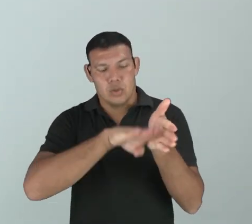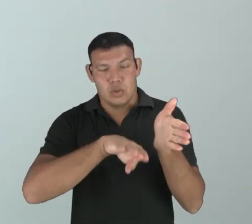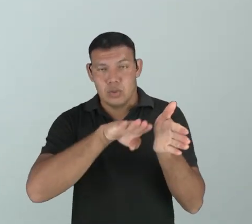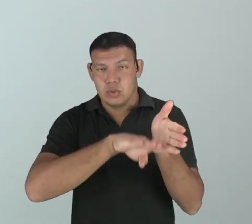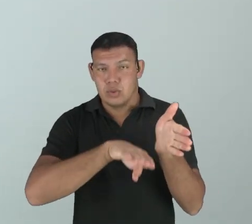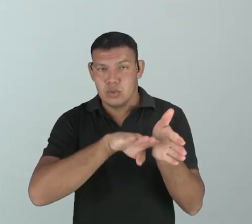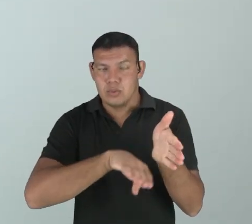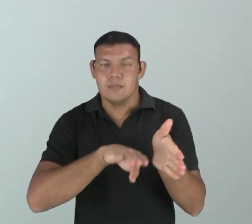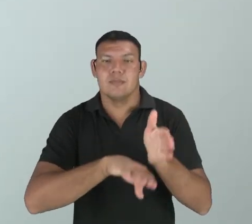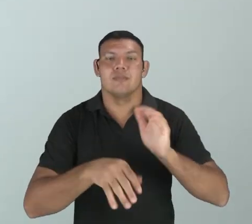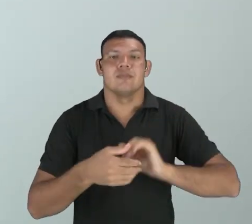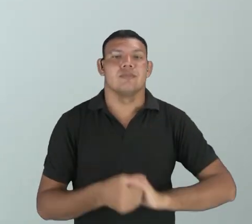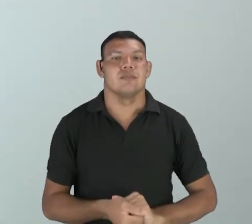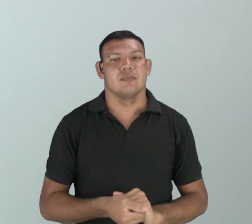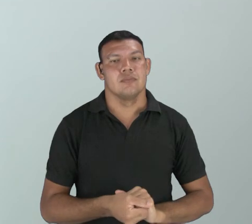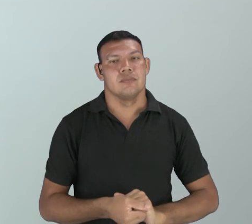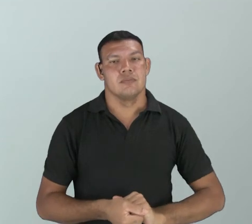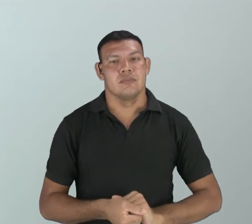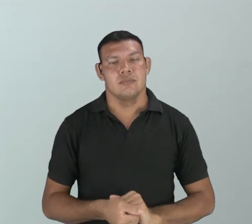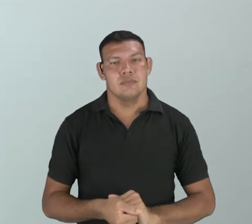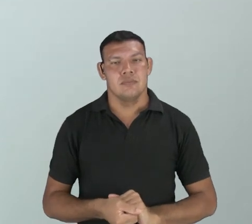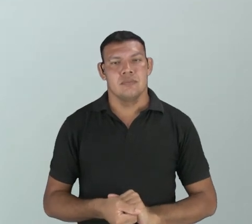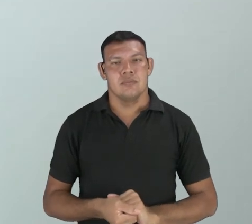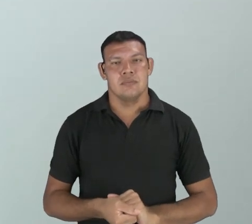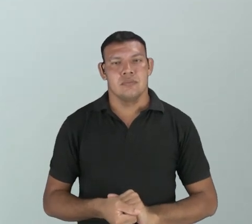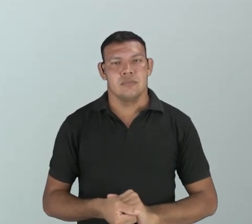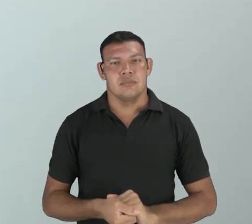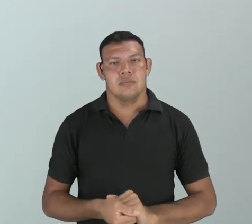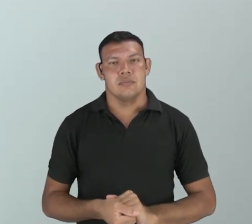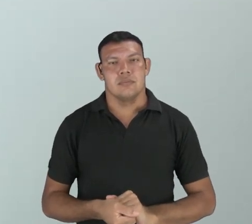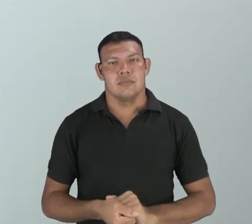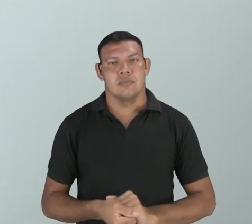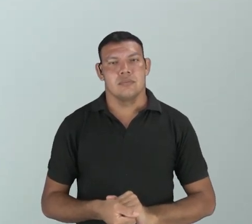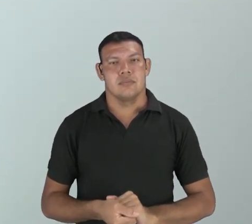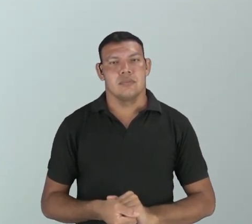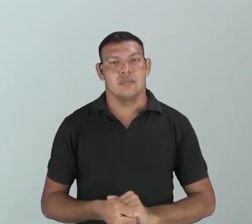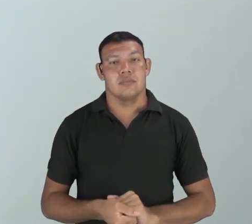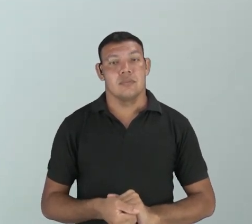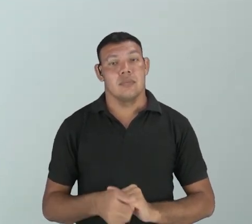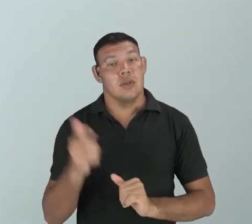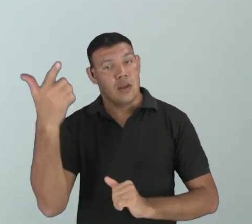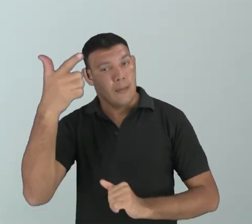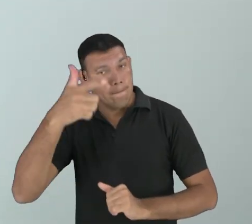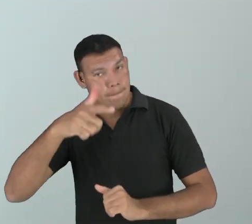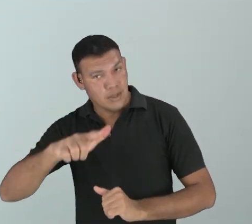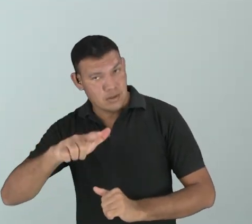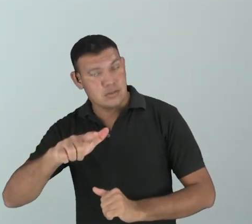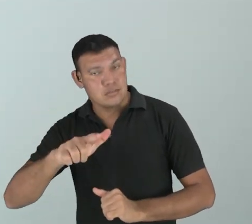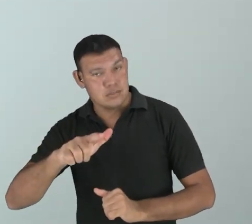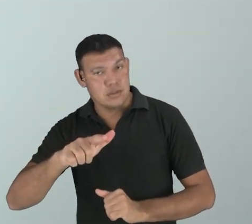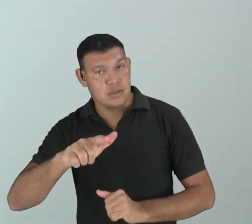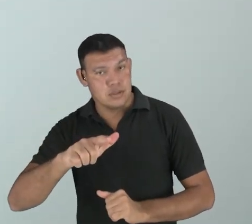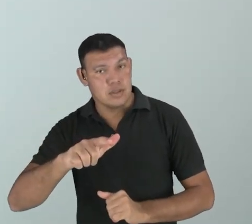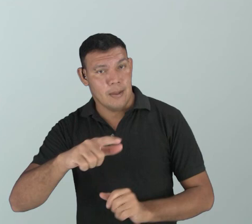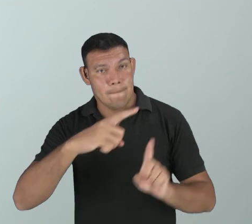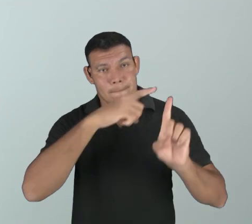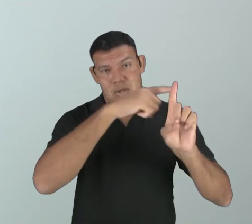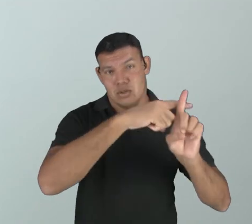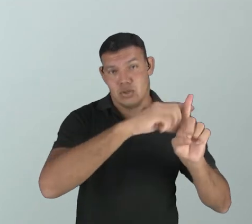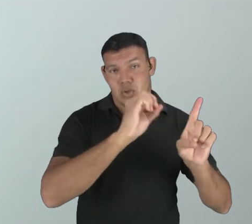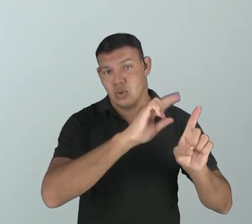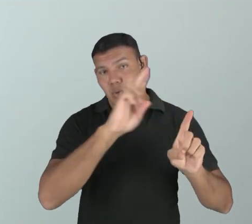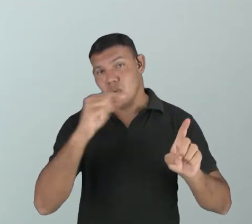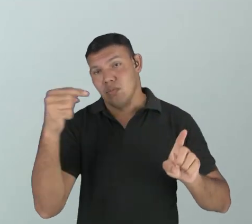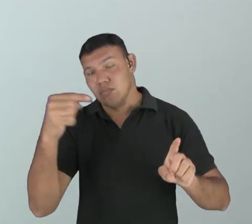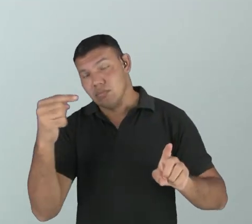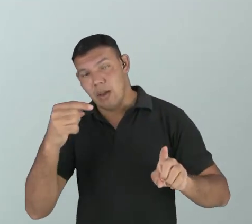uma operação de subtração entre os módulos desses números e repetir, né, o sinal daquele